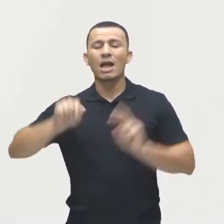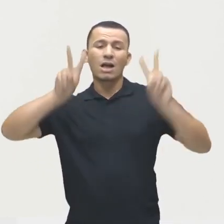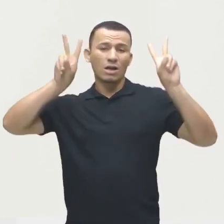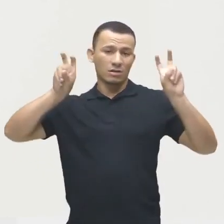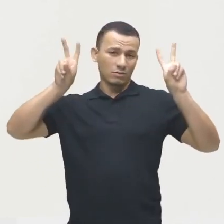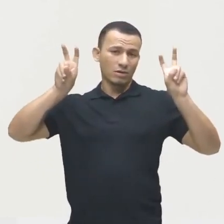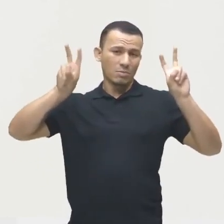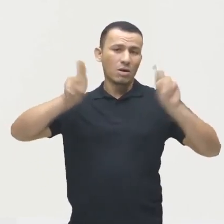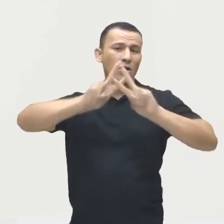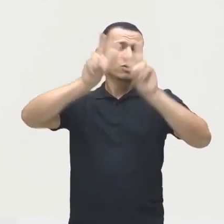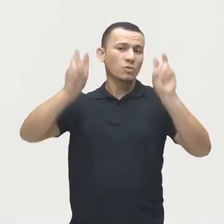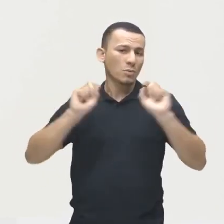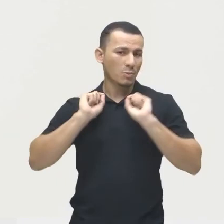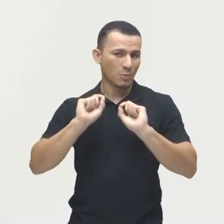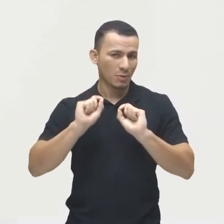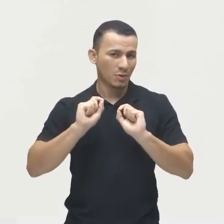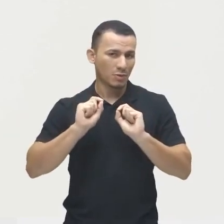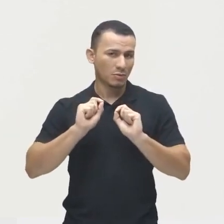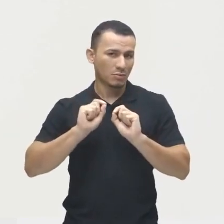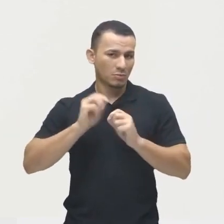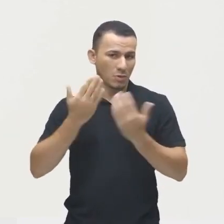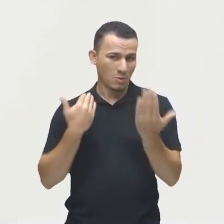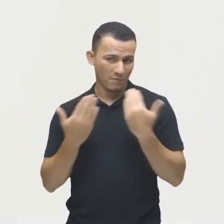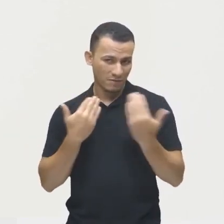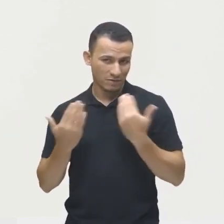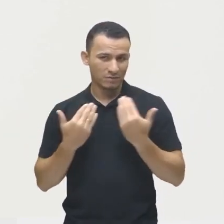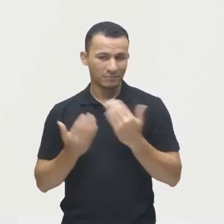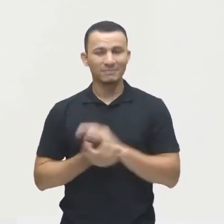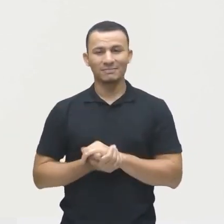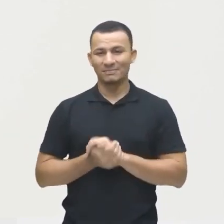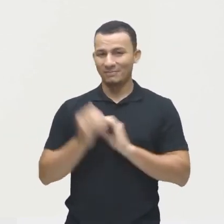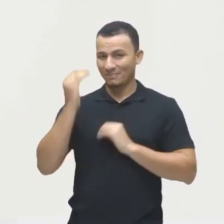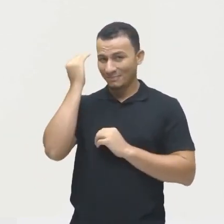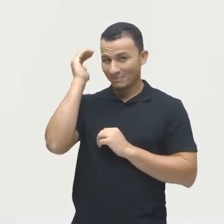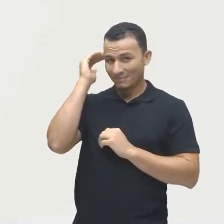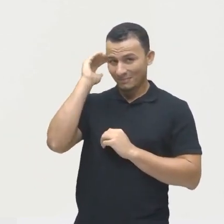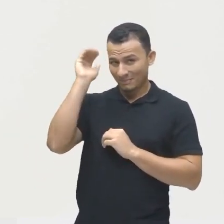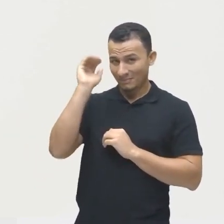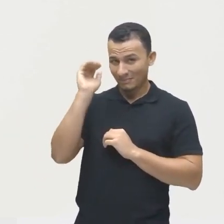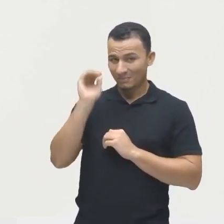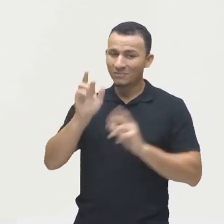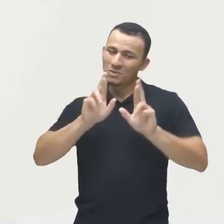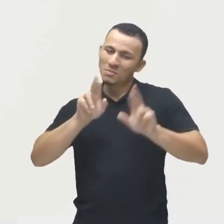se refere, ok? Espero que tenham ficado essas informações